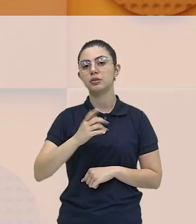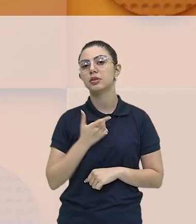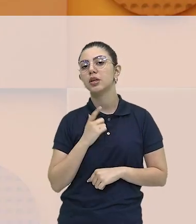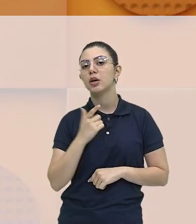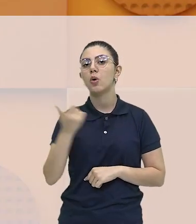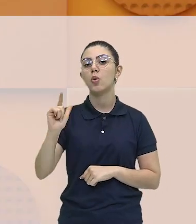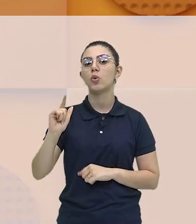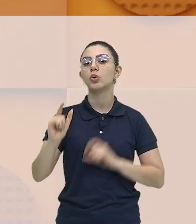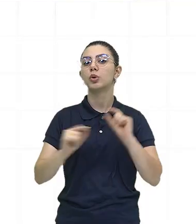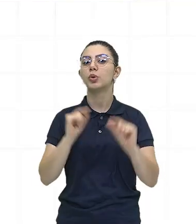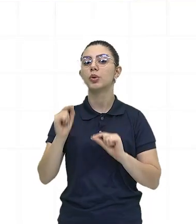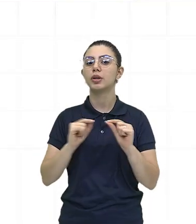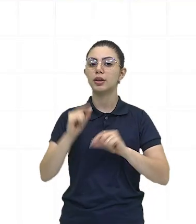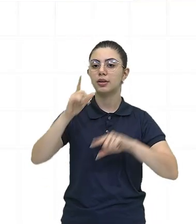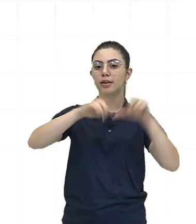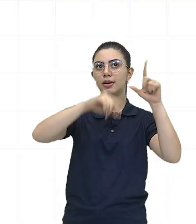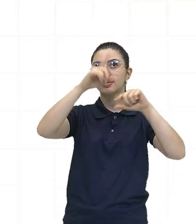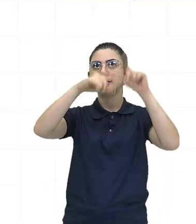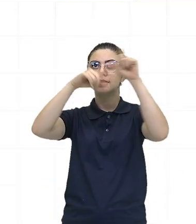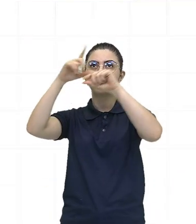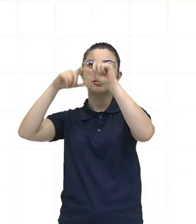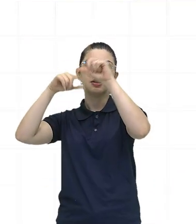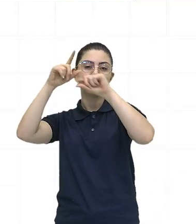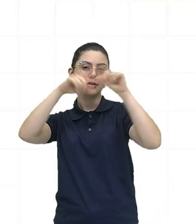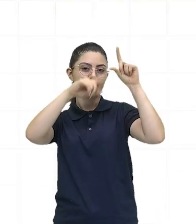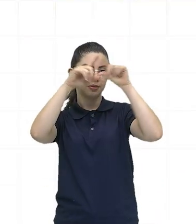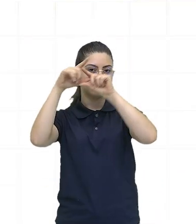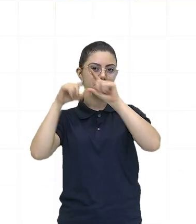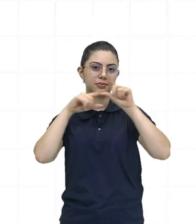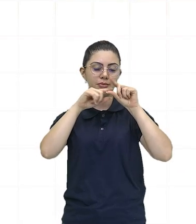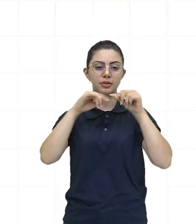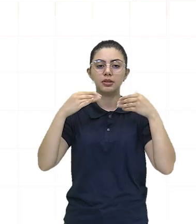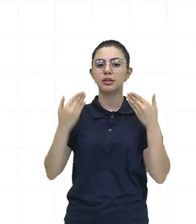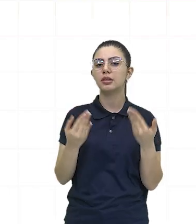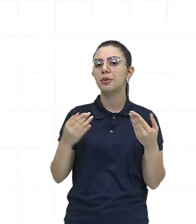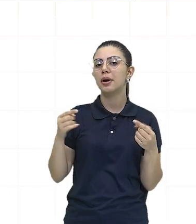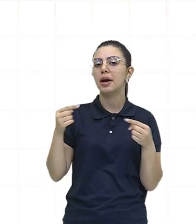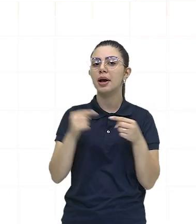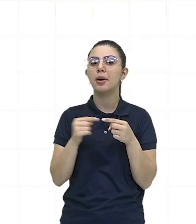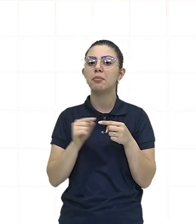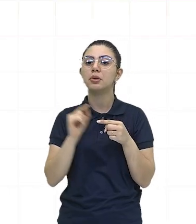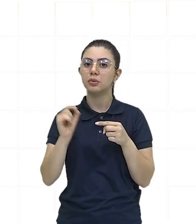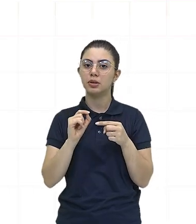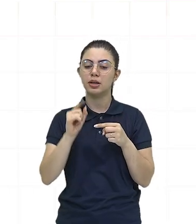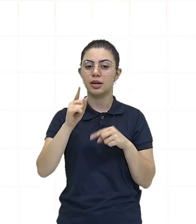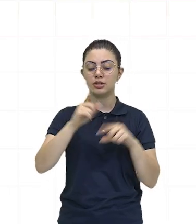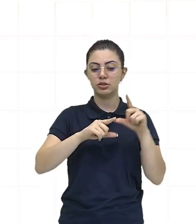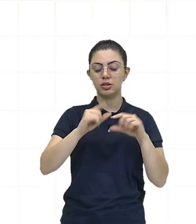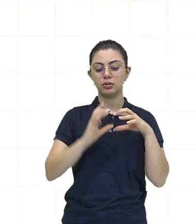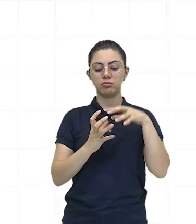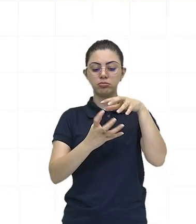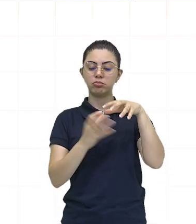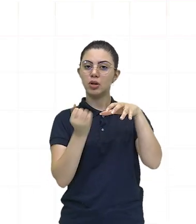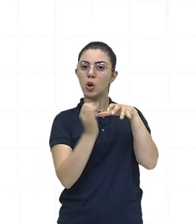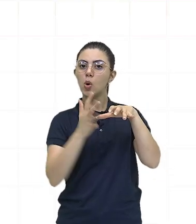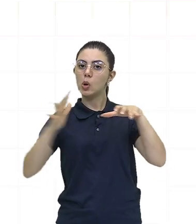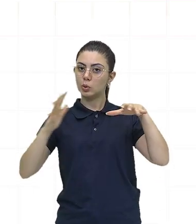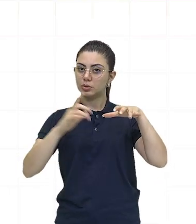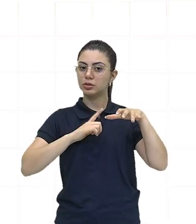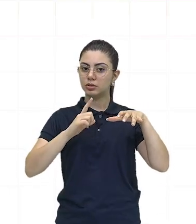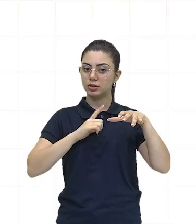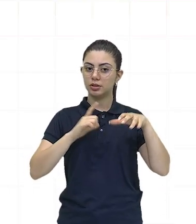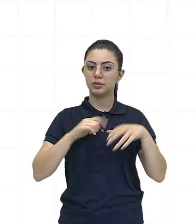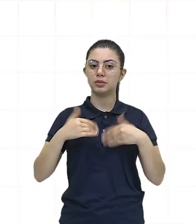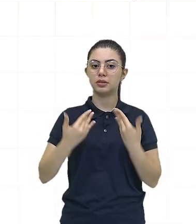universo são as estrelas. E aí a gente vai verificar que as estrelas são corpos celestes que têm luz própria,